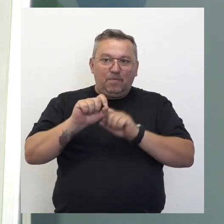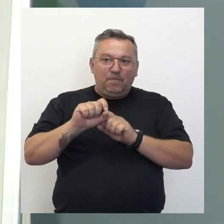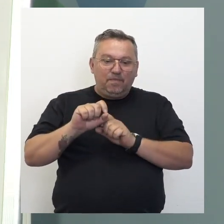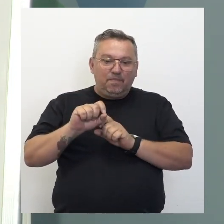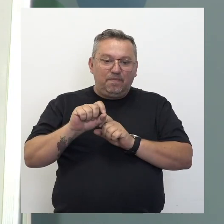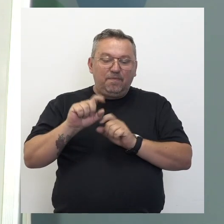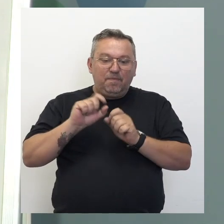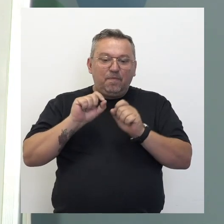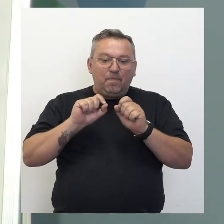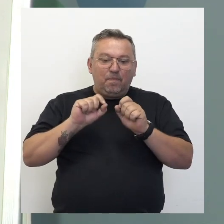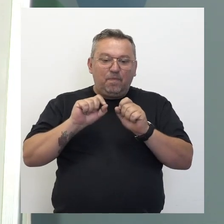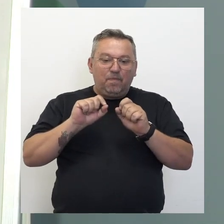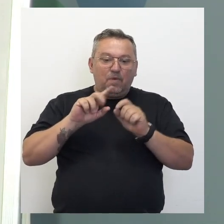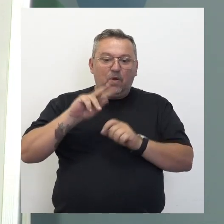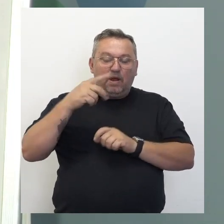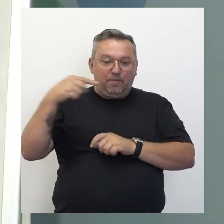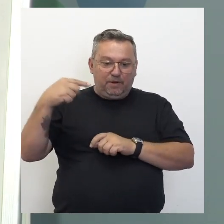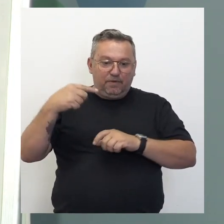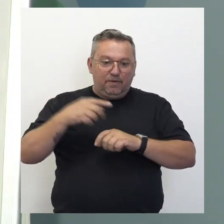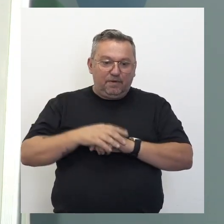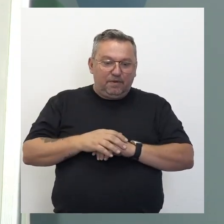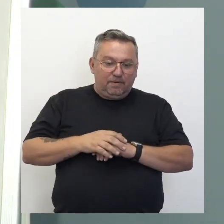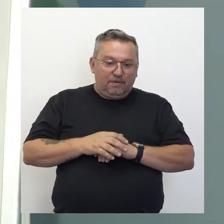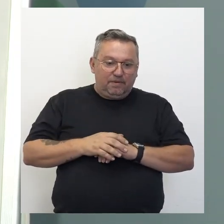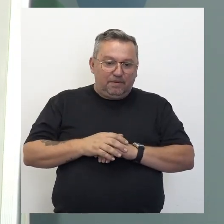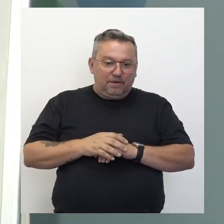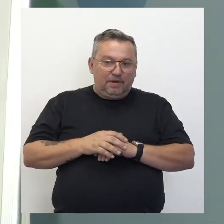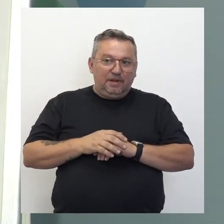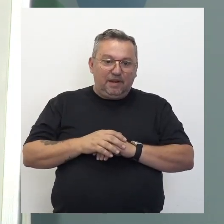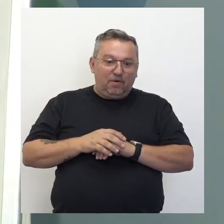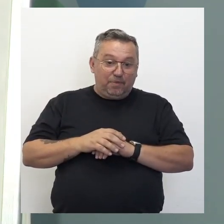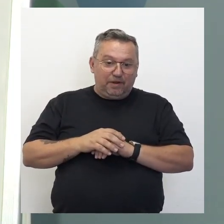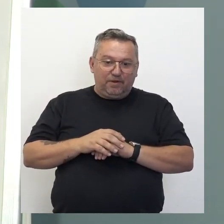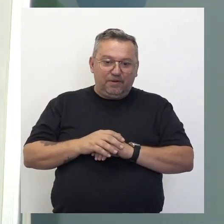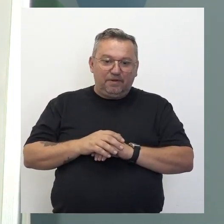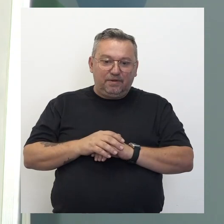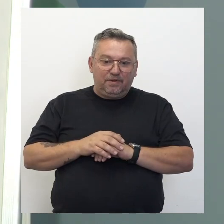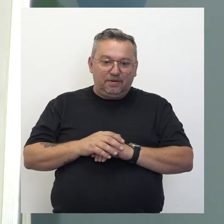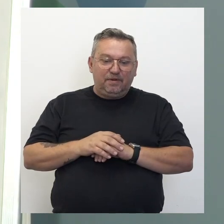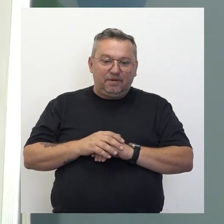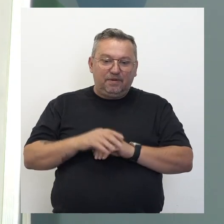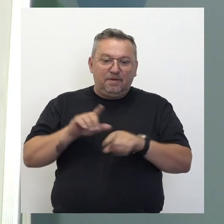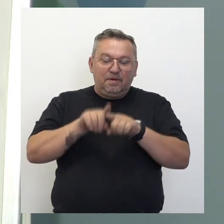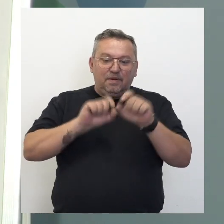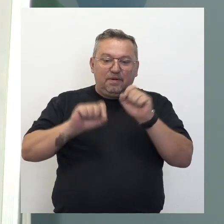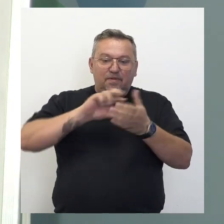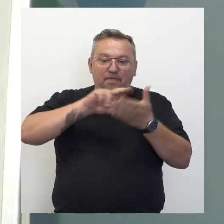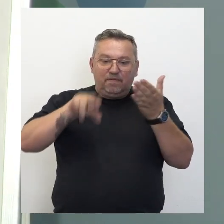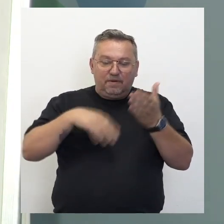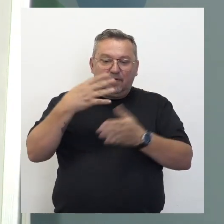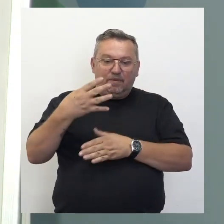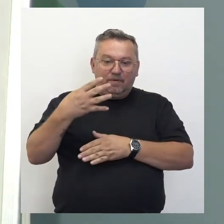multiplicado pela concentração de OH-. Nem vou colocar, porque já sabe que não precisa colocar, né? Isso equivale o quê? A 4.